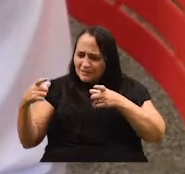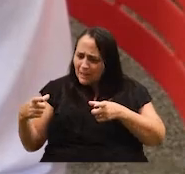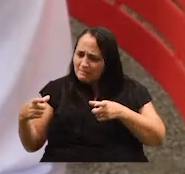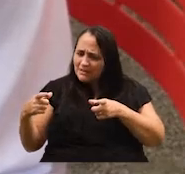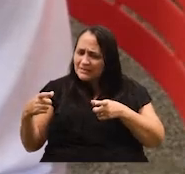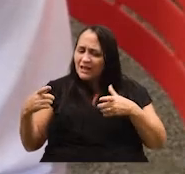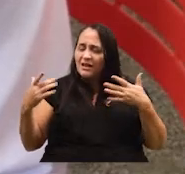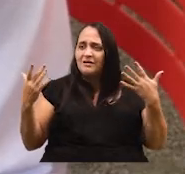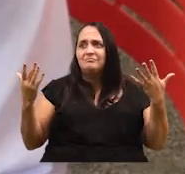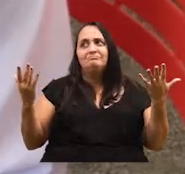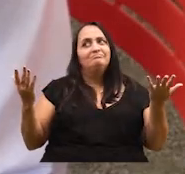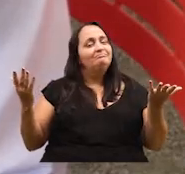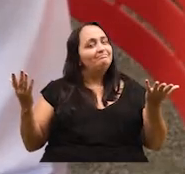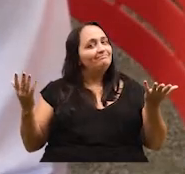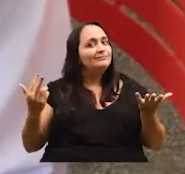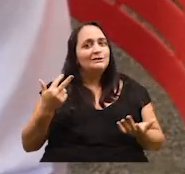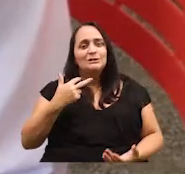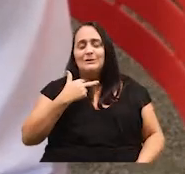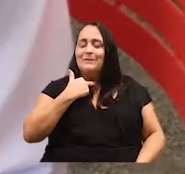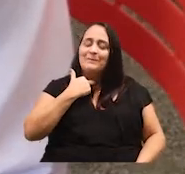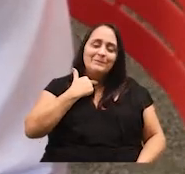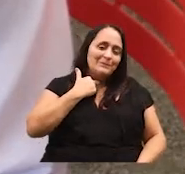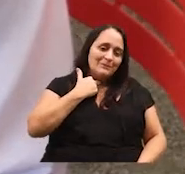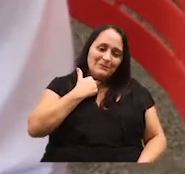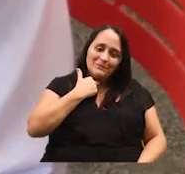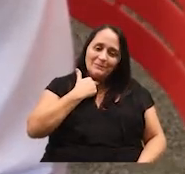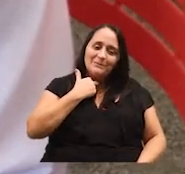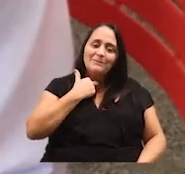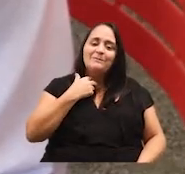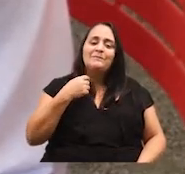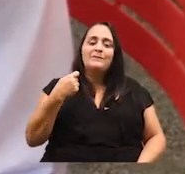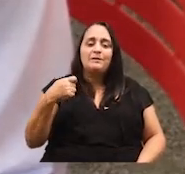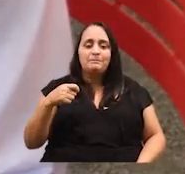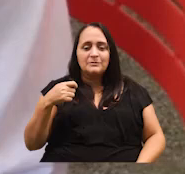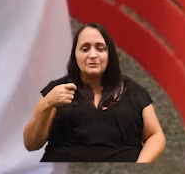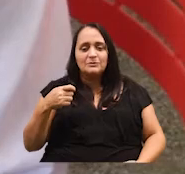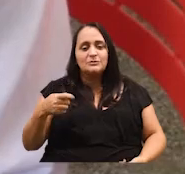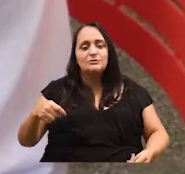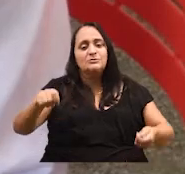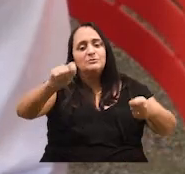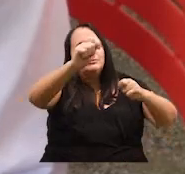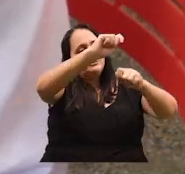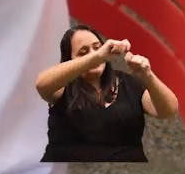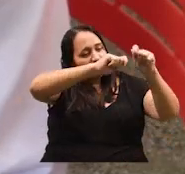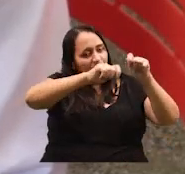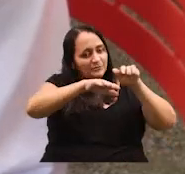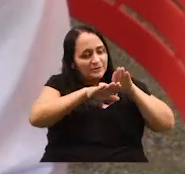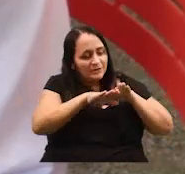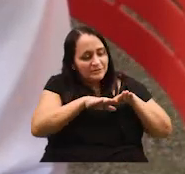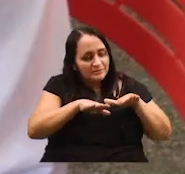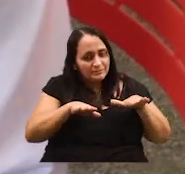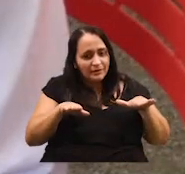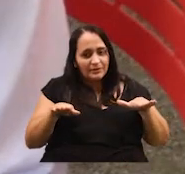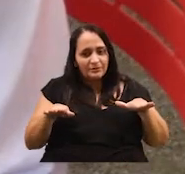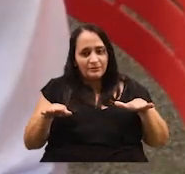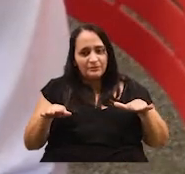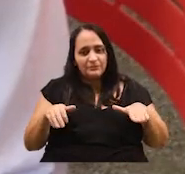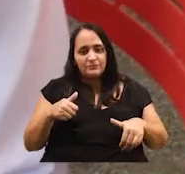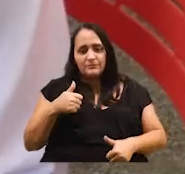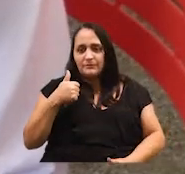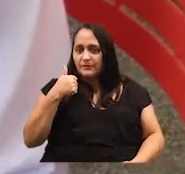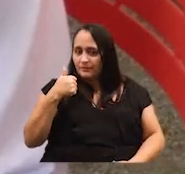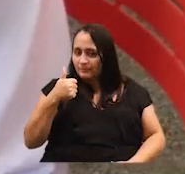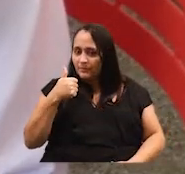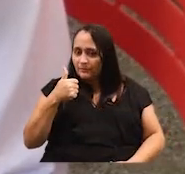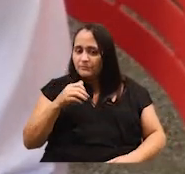na panela? Não pode. Então, eu derramei no recipiente, espalhei a cocada no recipiente, tá bom? Vocês vão se